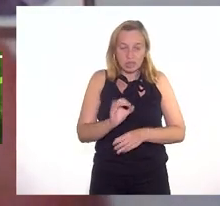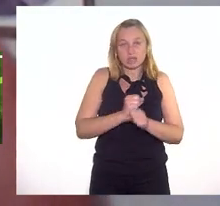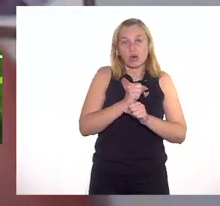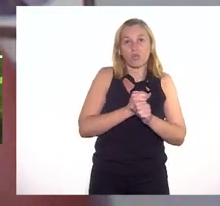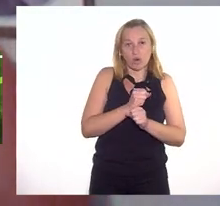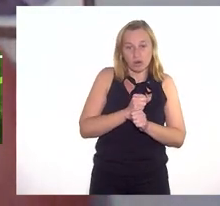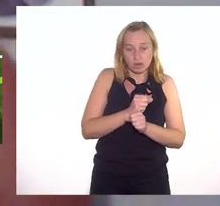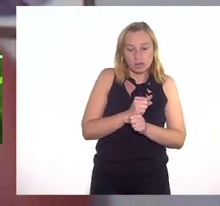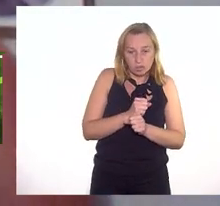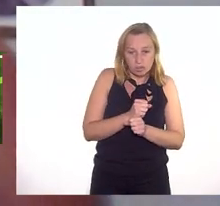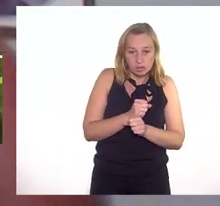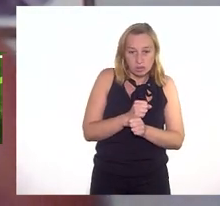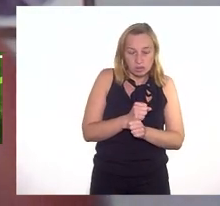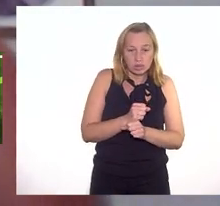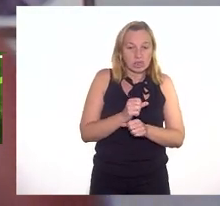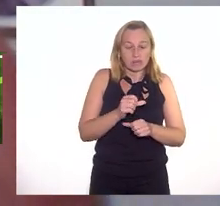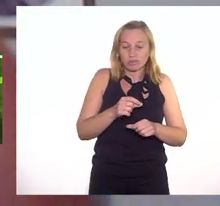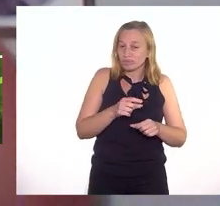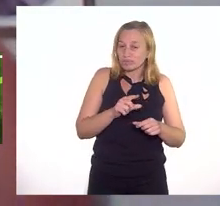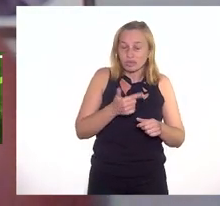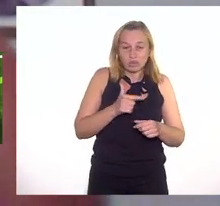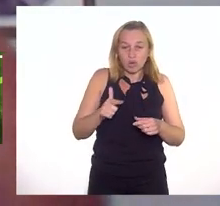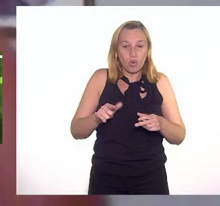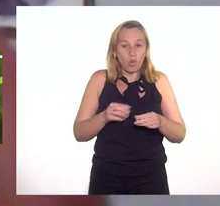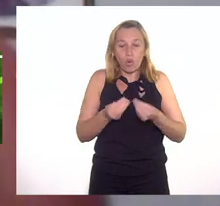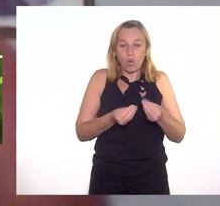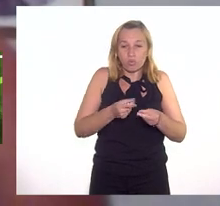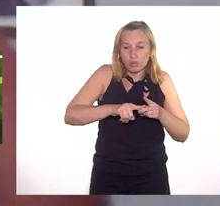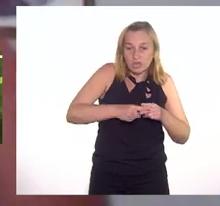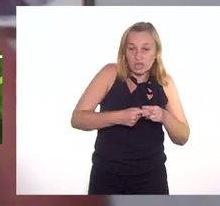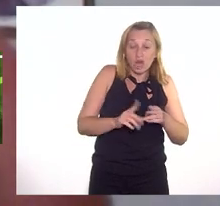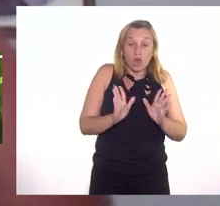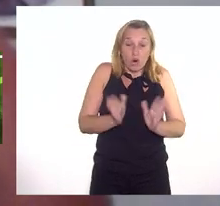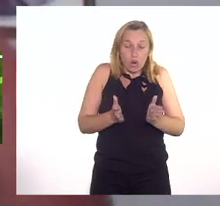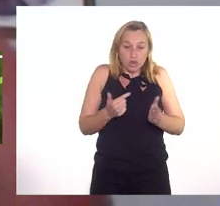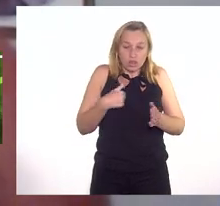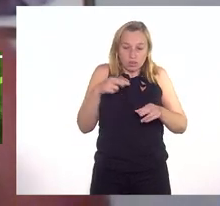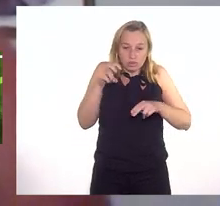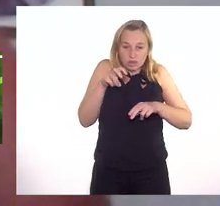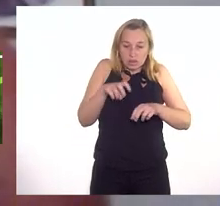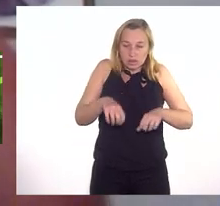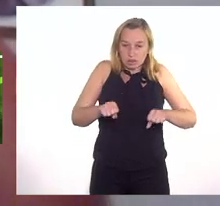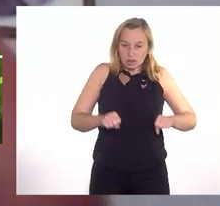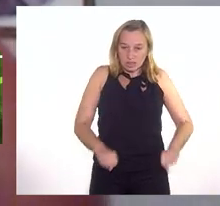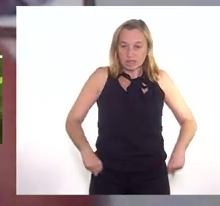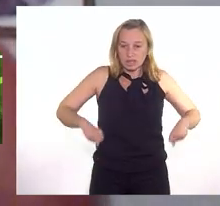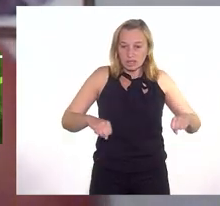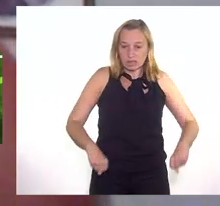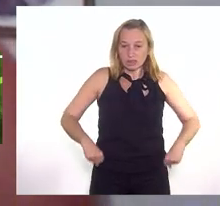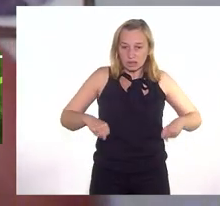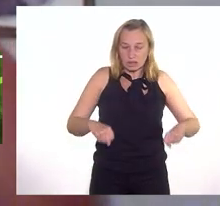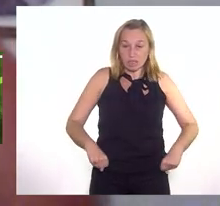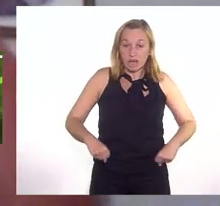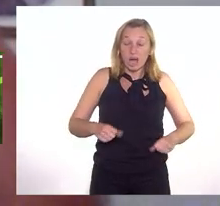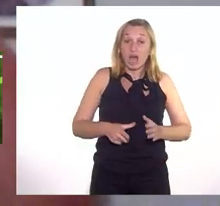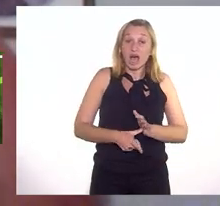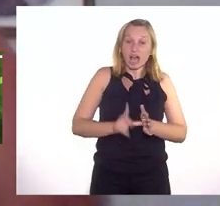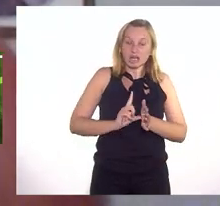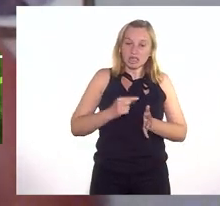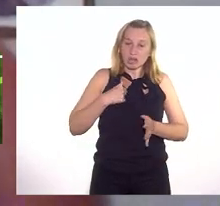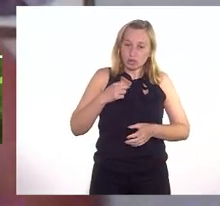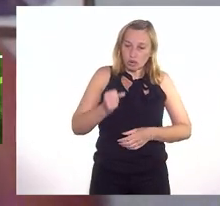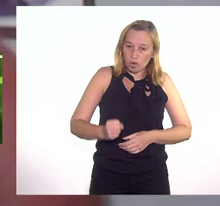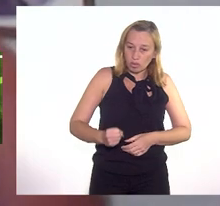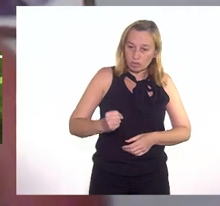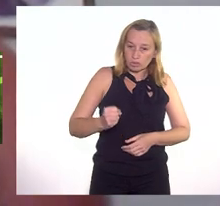e isso é totalmente reversível. E hoje, por exemplo, eu estou numa cadeira de rodas e eu andava de aparelho e muleta. Em